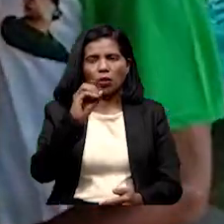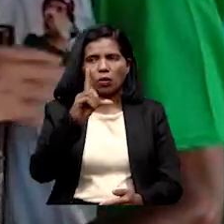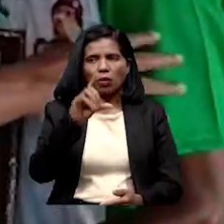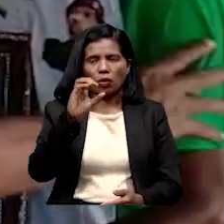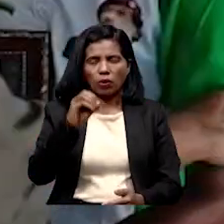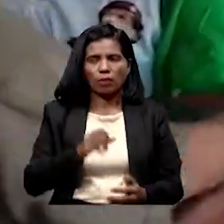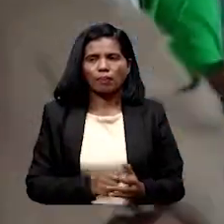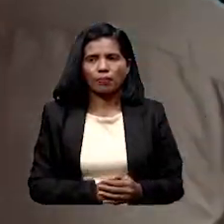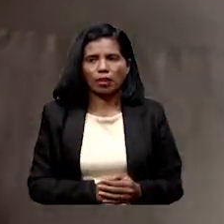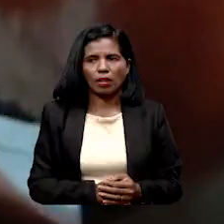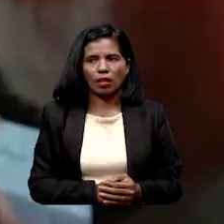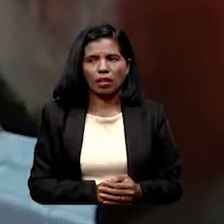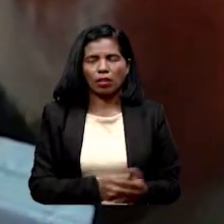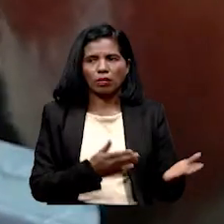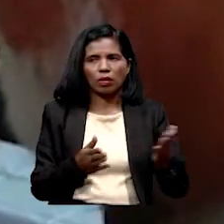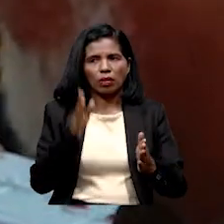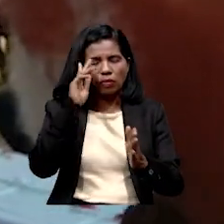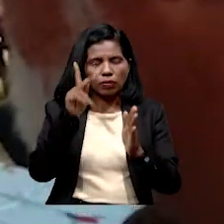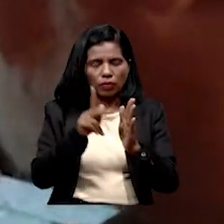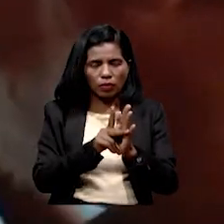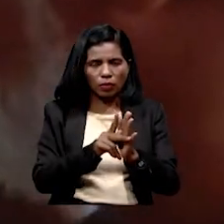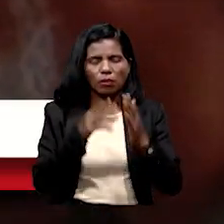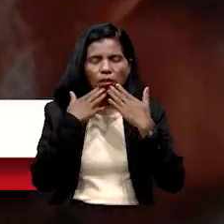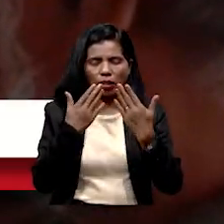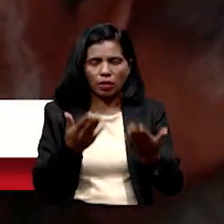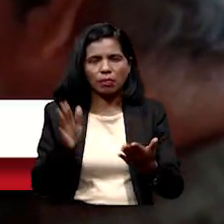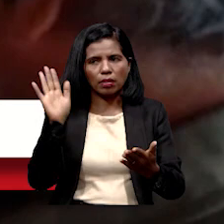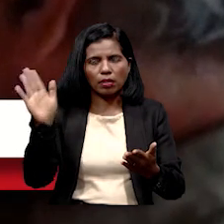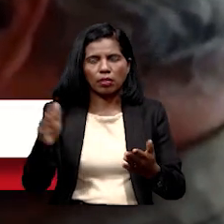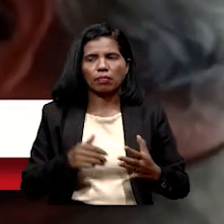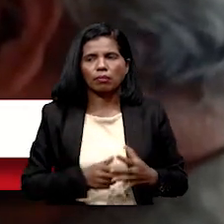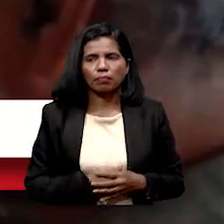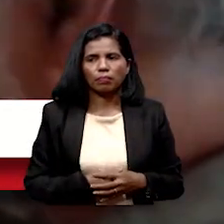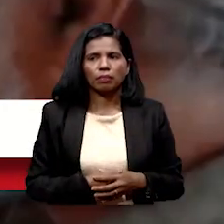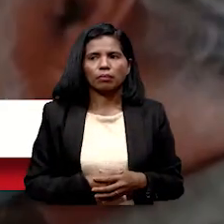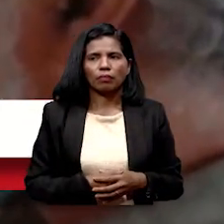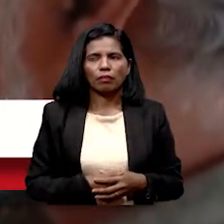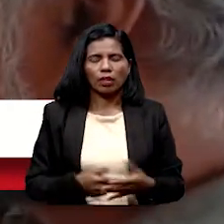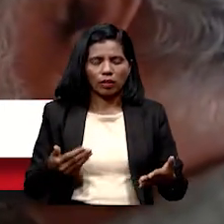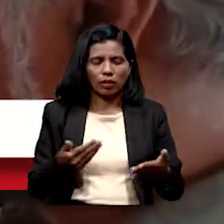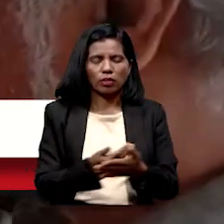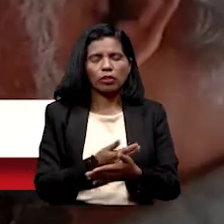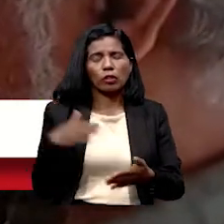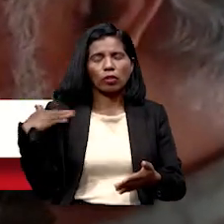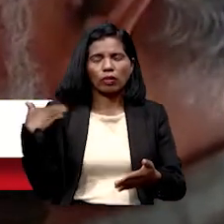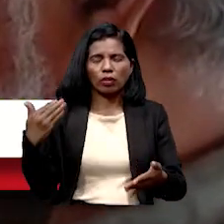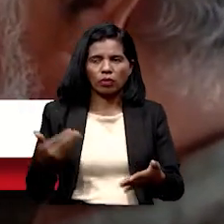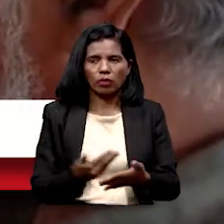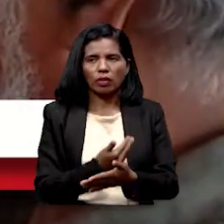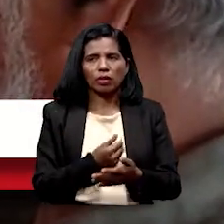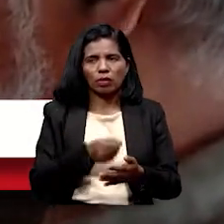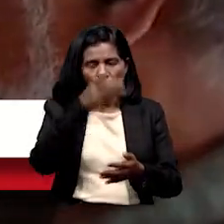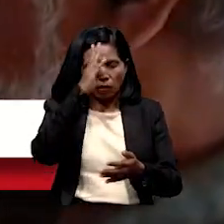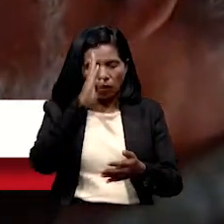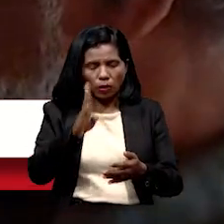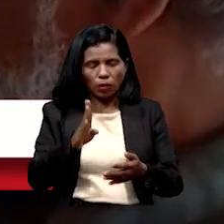e tempo de nendo fal foto mai ha mos agrade se bania ba bin nia jar sang fong nia tenki maroma ko